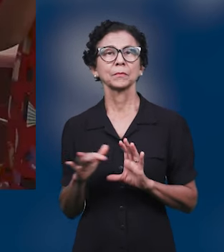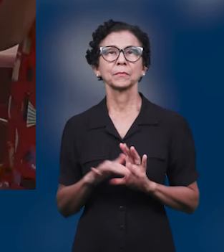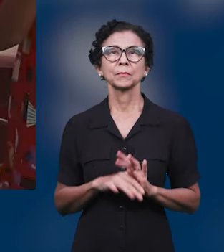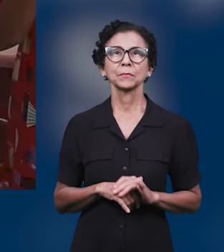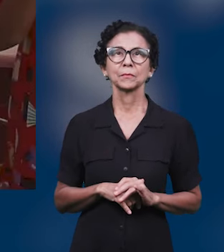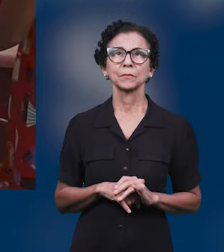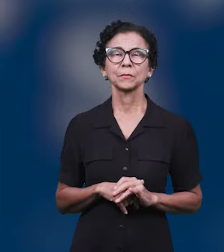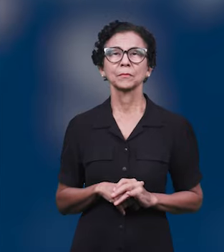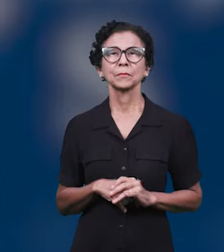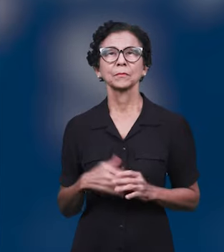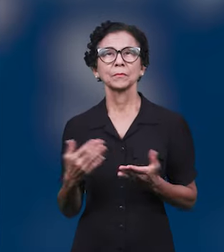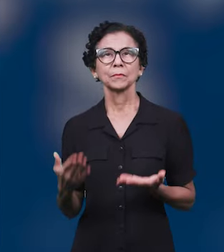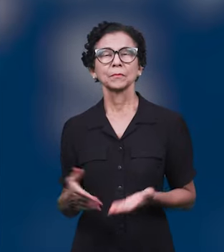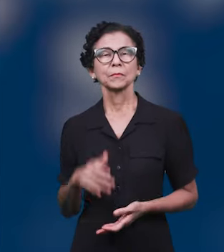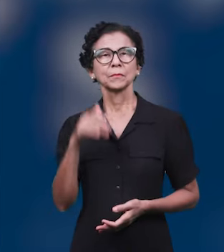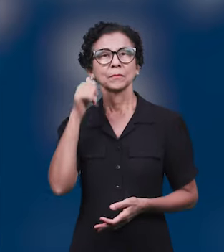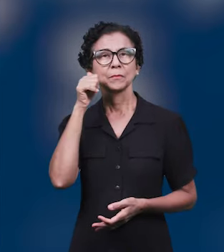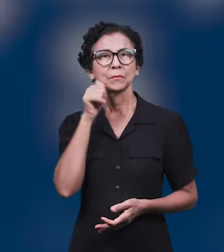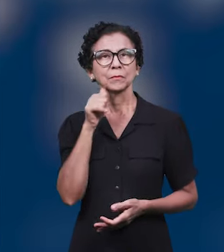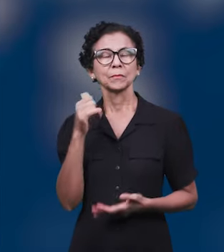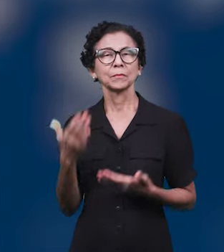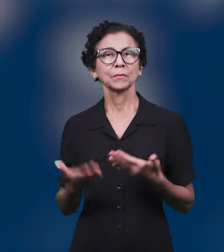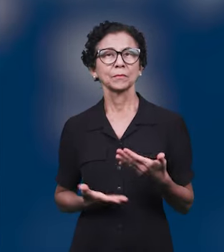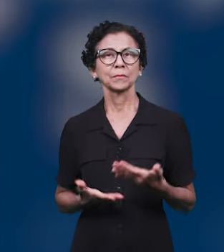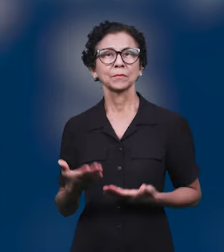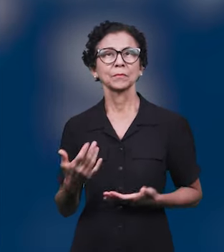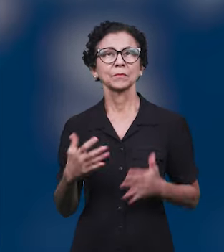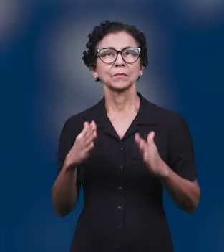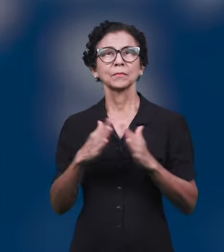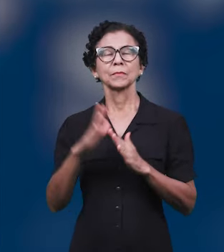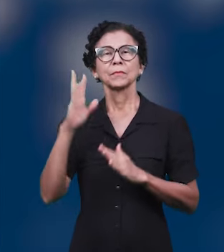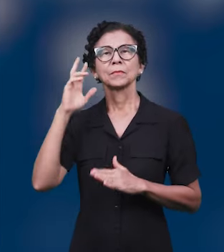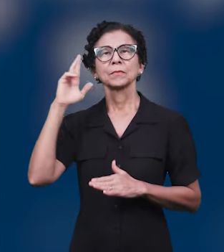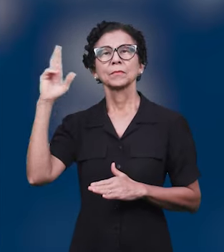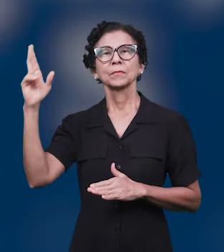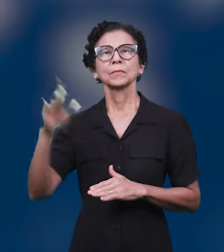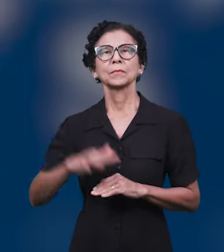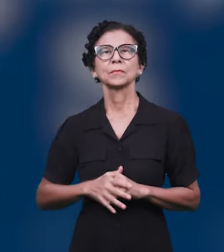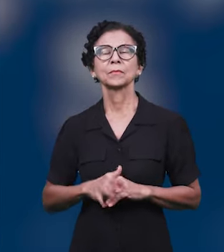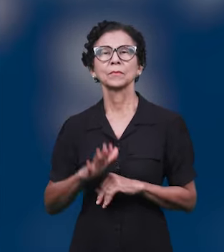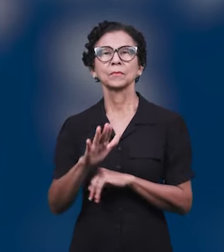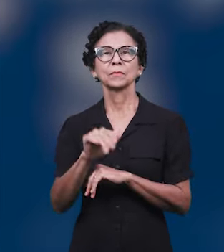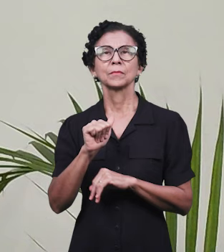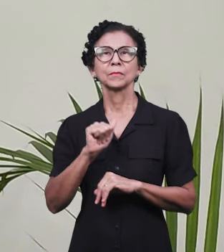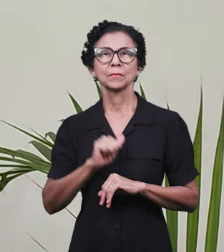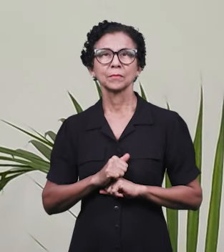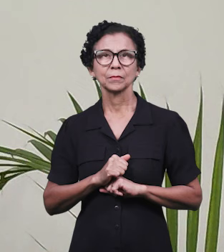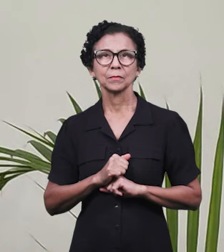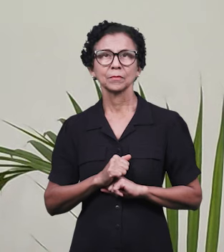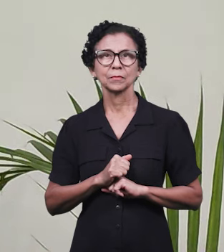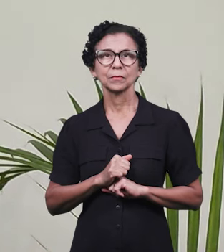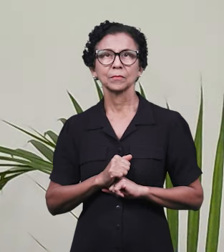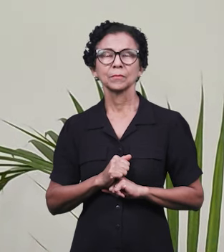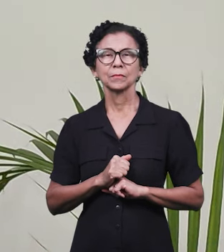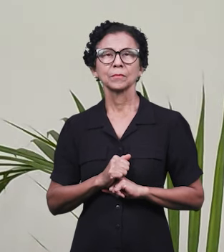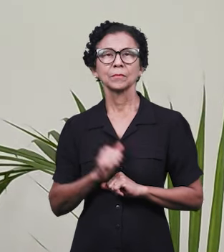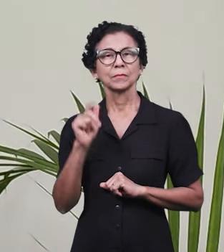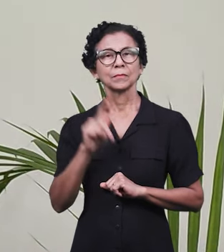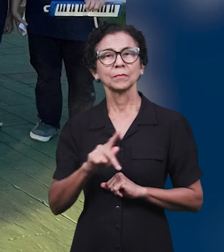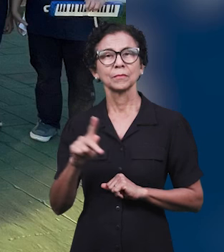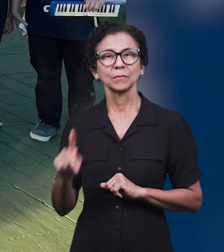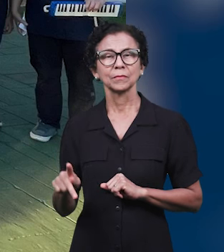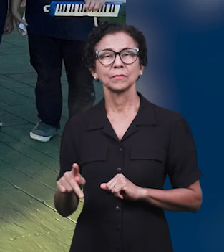irmã. Nós estamos no meio de jovens e o Senhor a abençoou. Amém? A paz, Senhor Jesus. No sábado, foi realizado